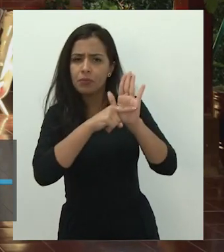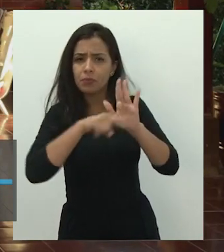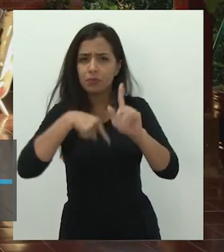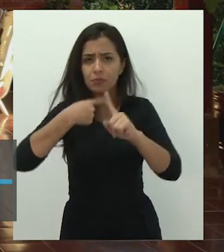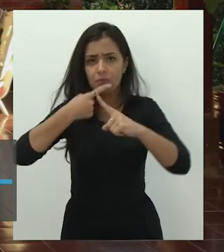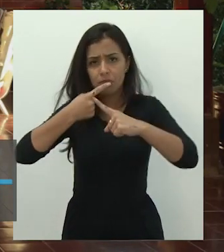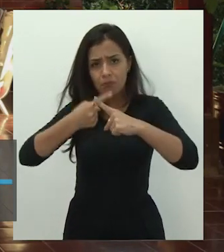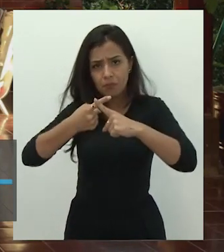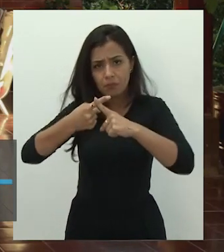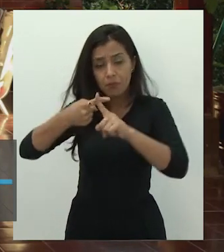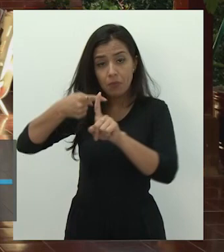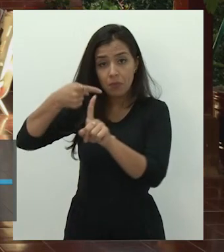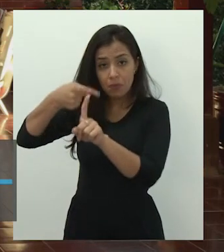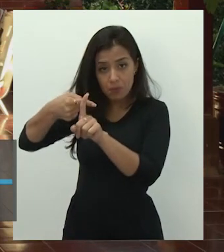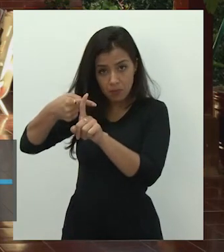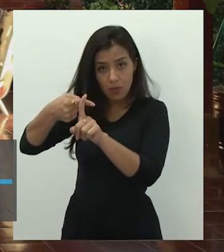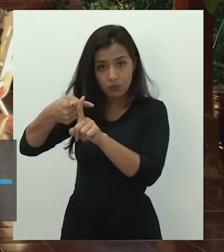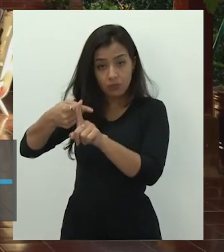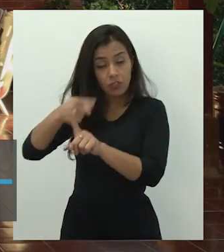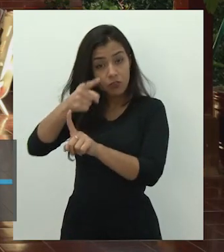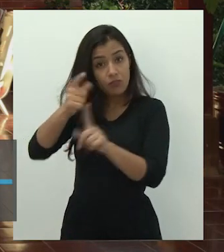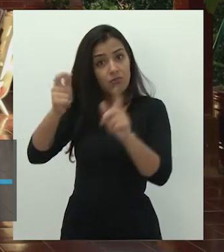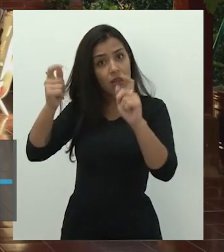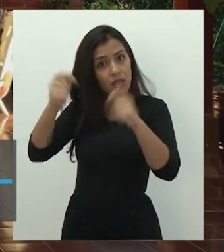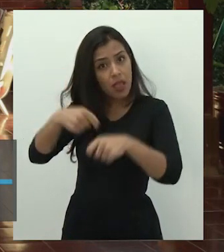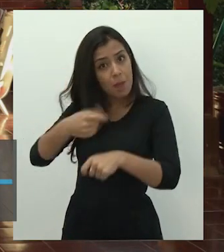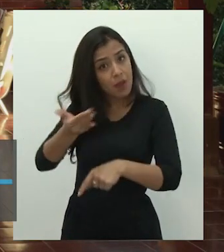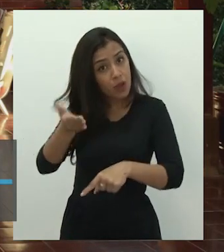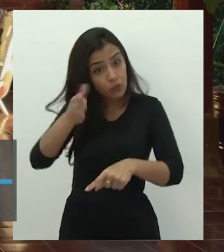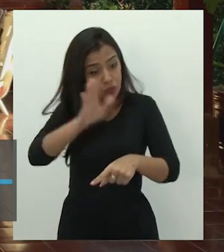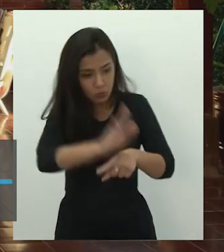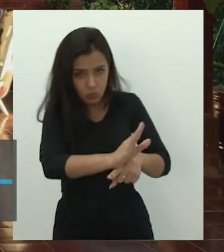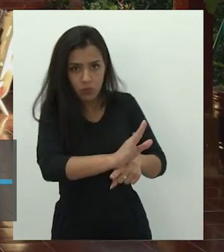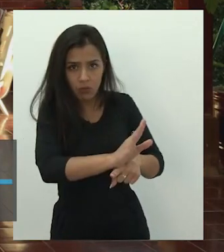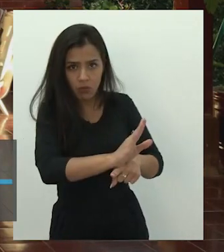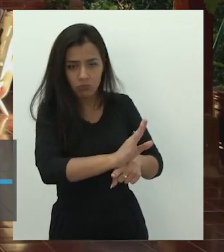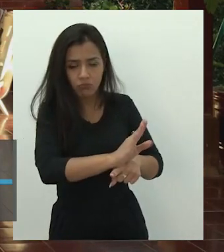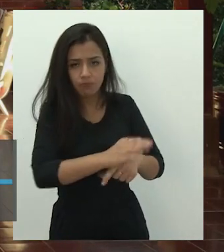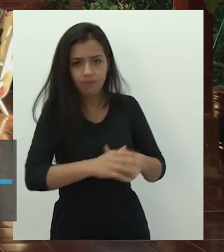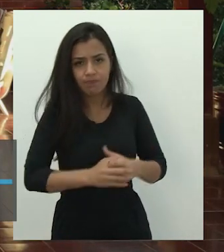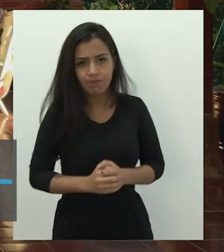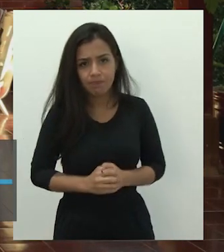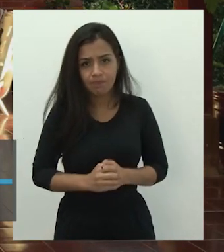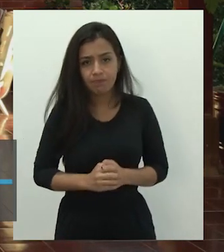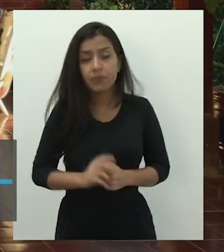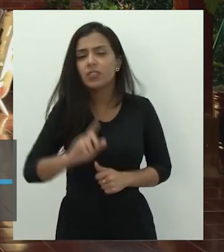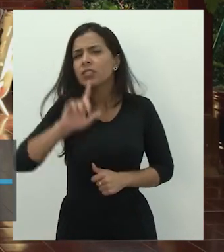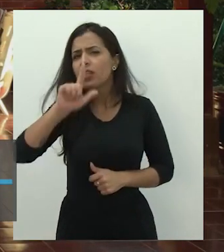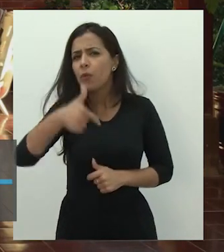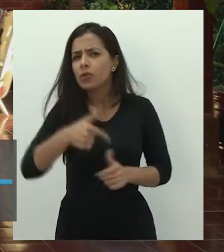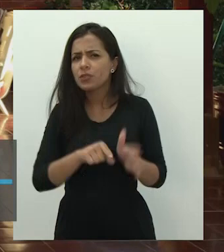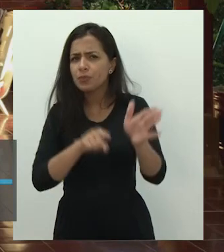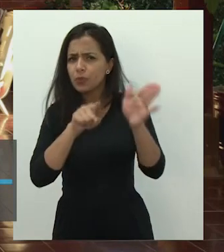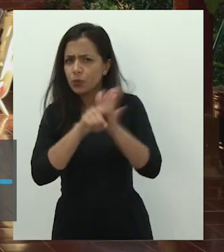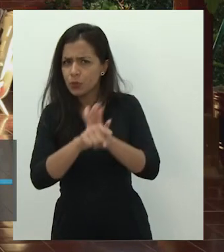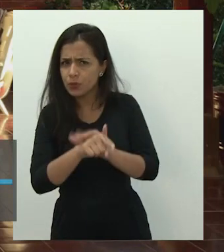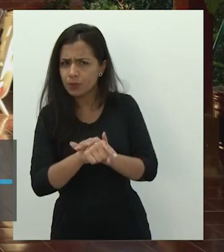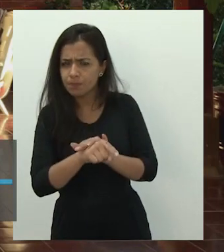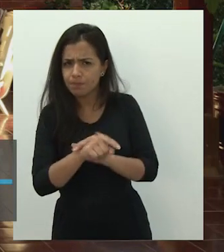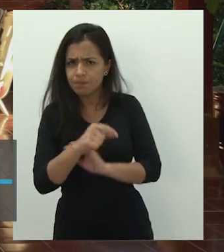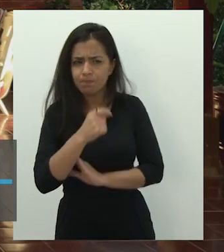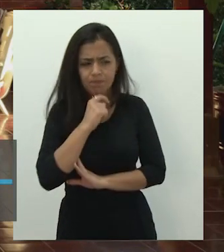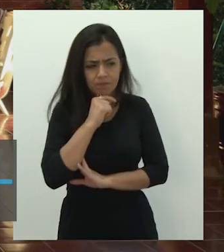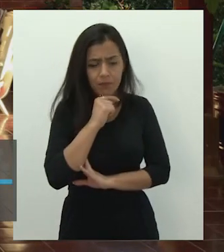divisão. E você também poderá colaborar com algumas. Em seguida, pergunte: será que